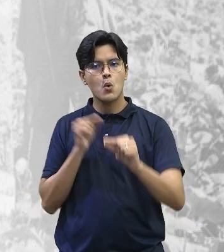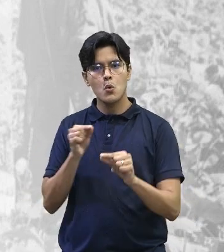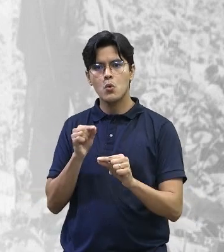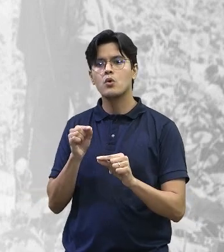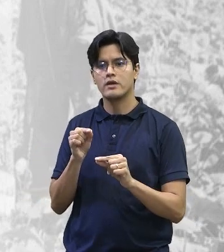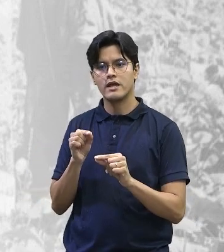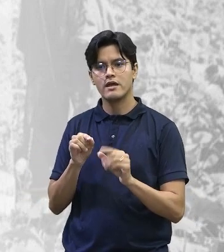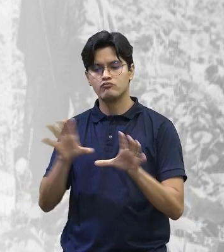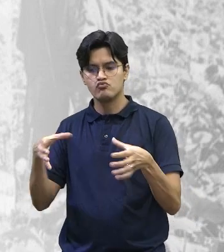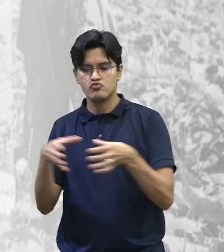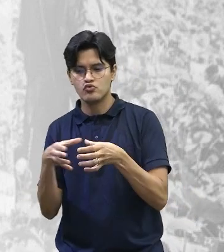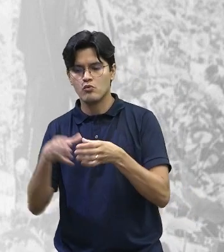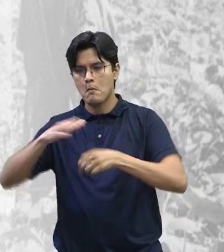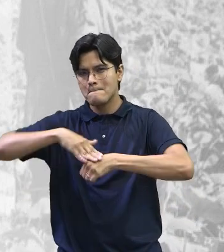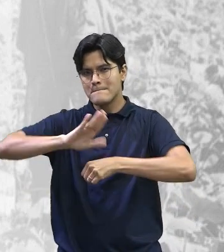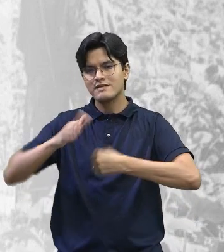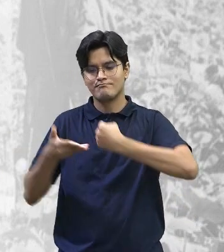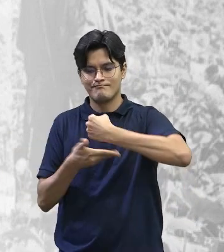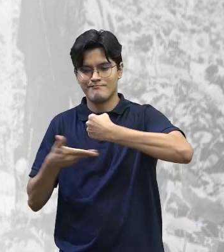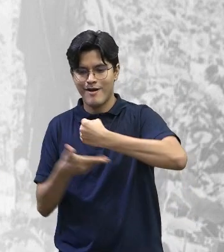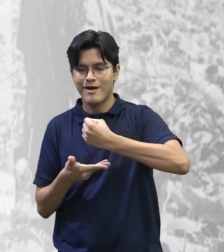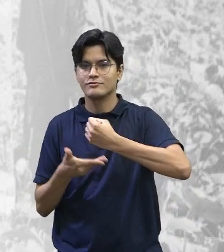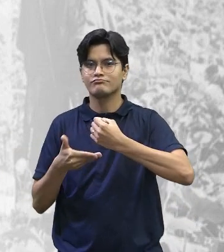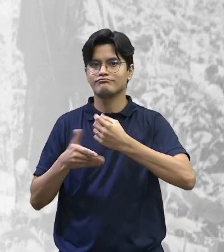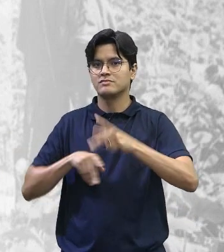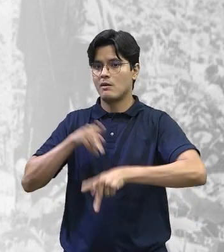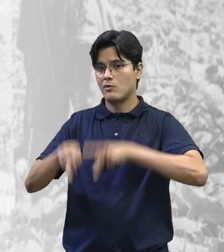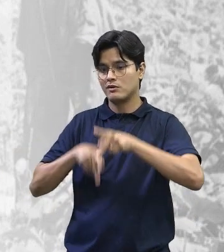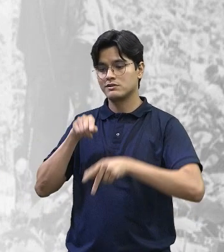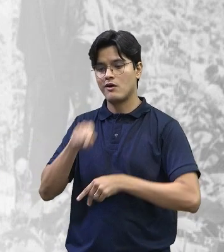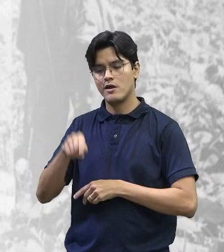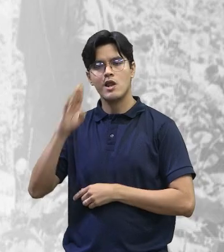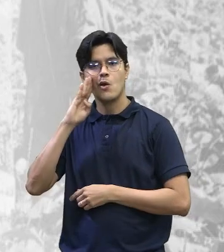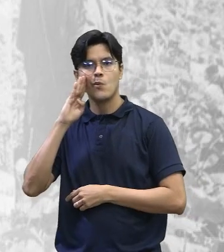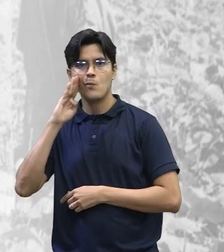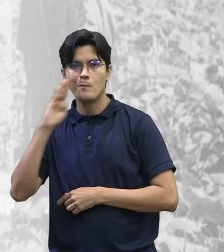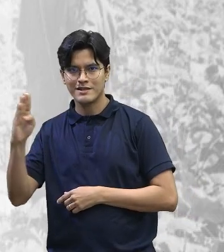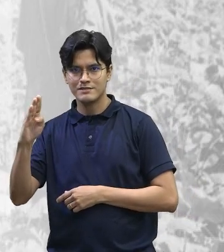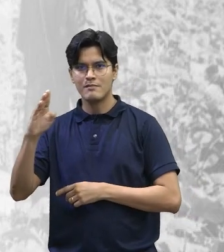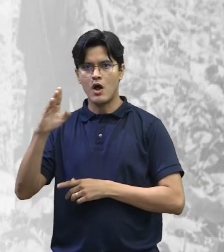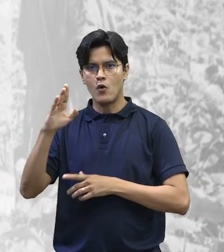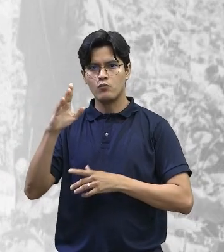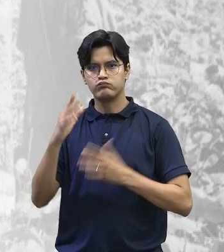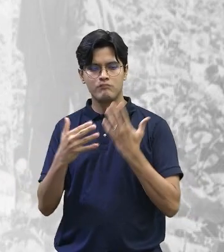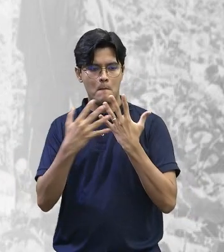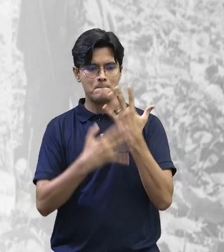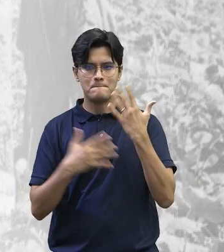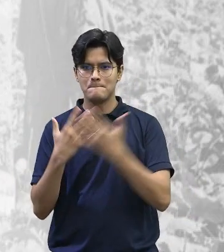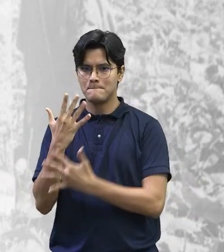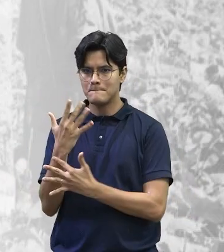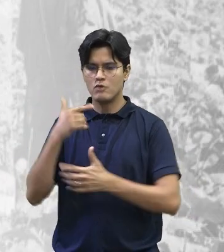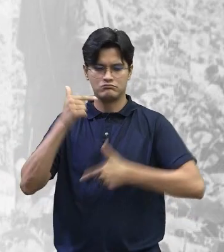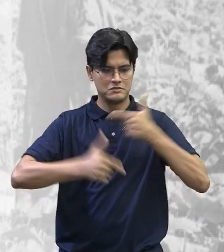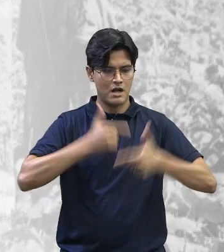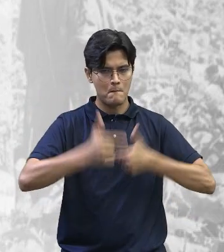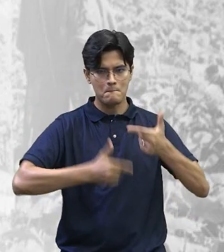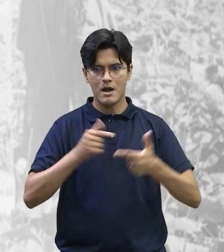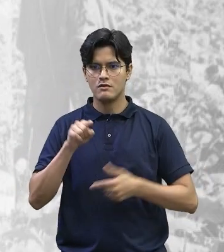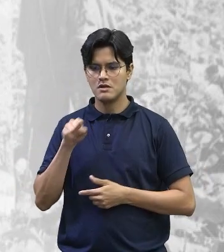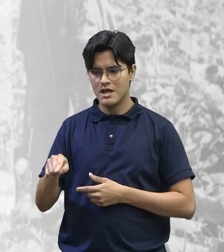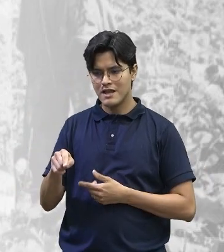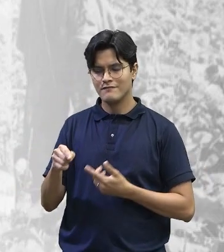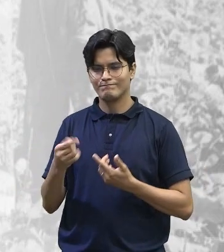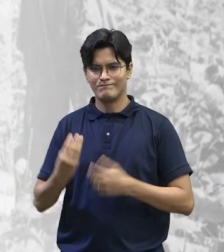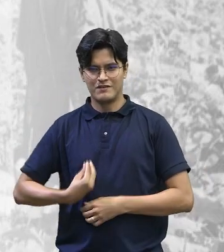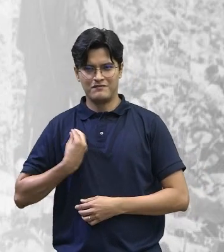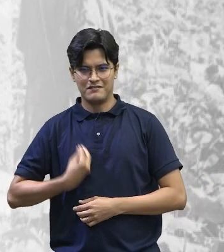da população e compunha a principal força de trabalho. Vivia sob um regime de semi-escravidão, de